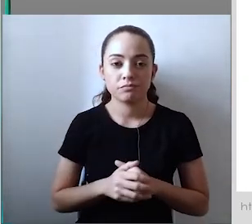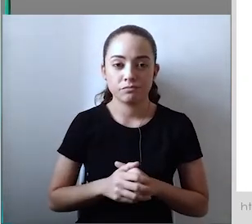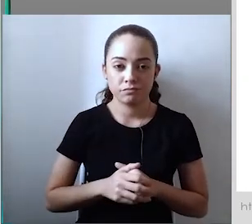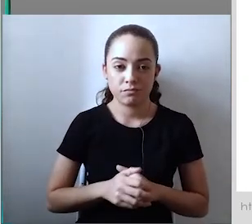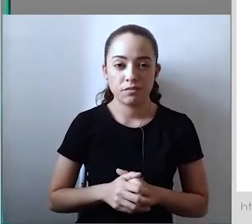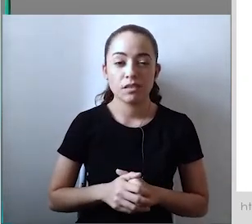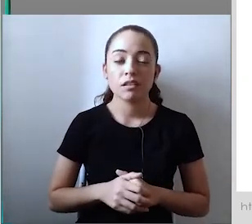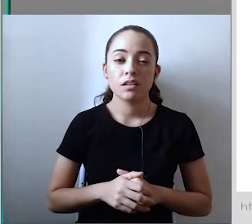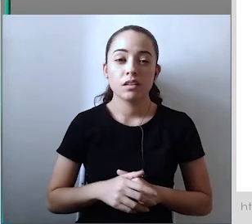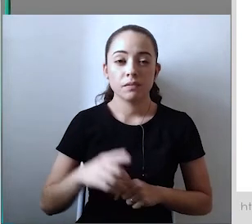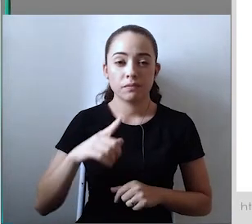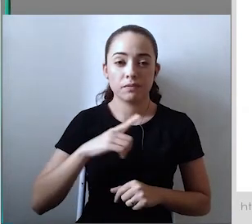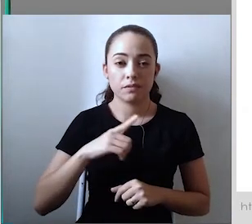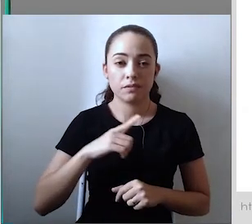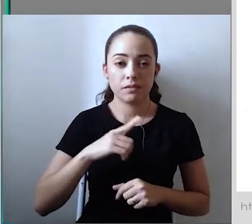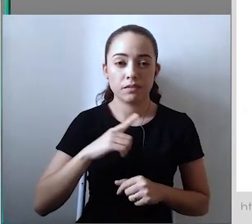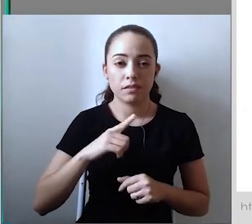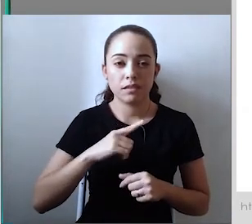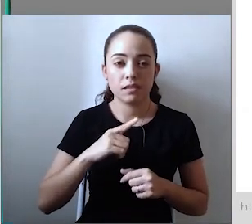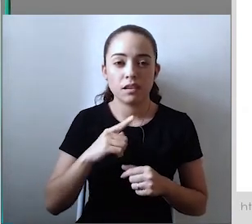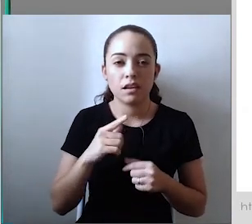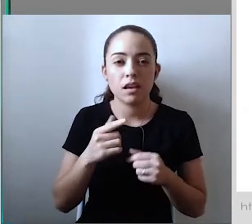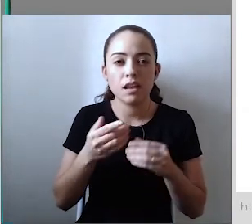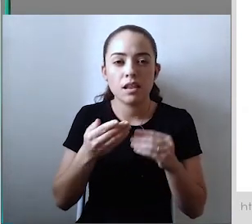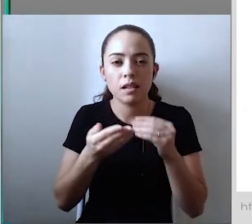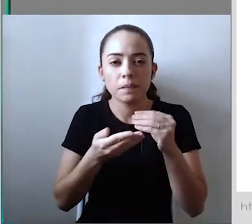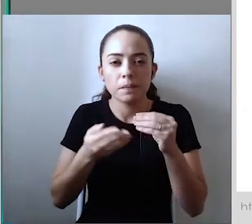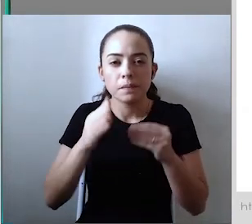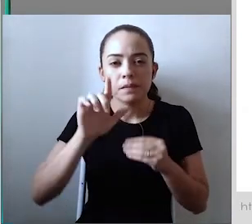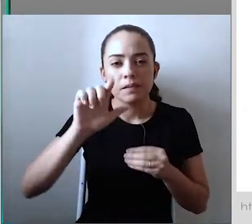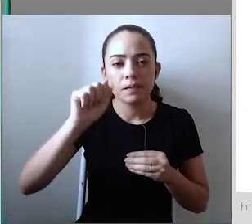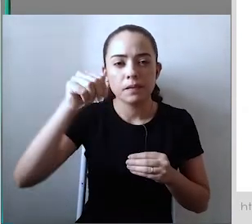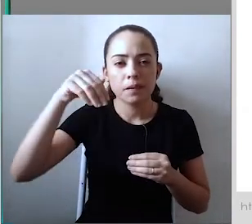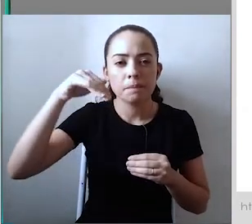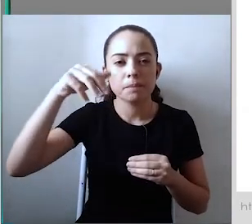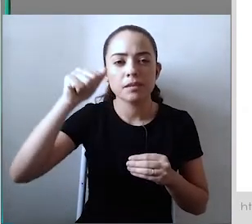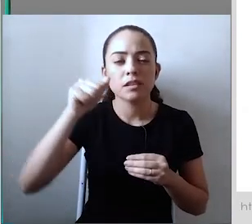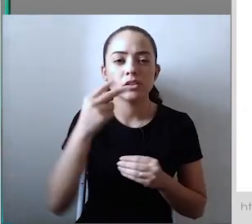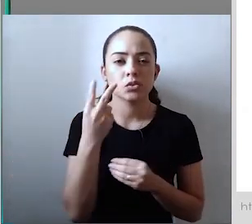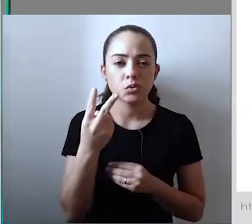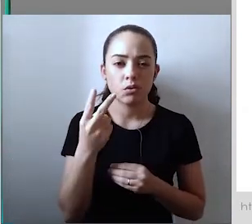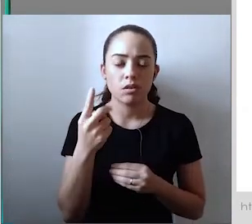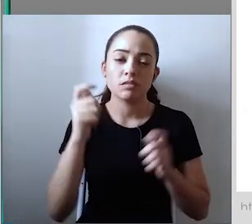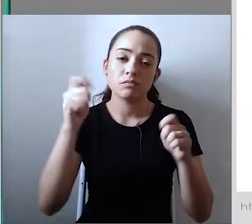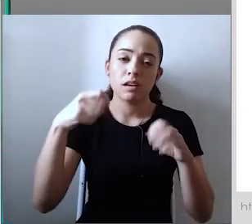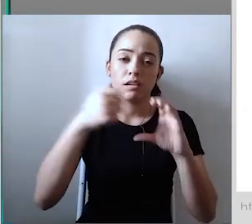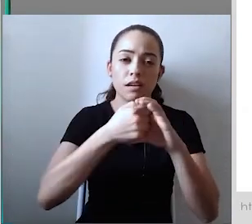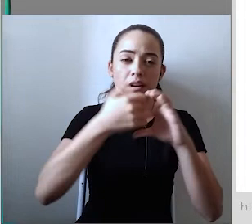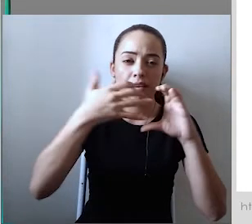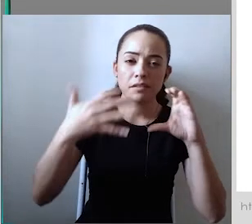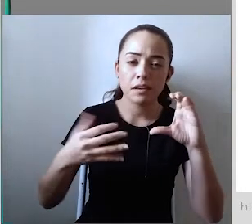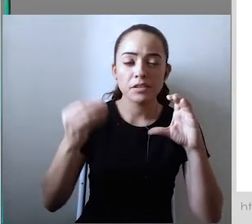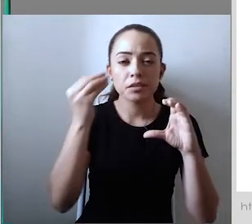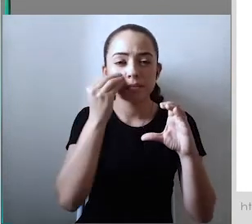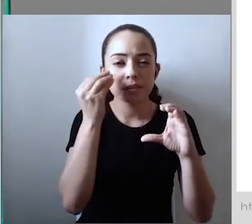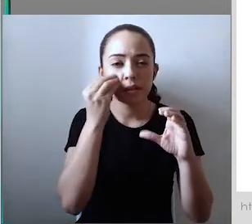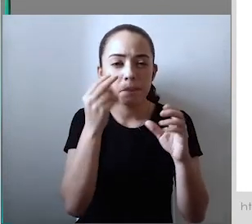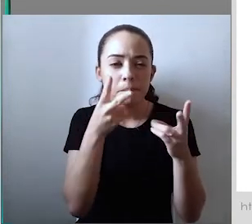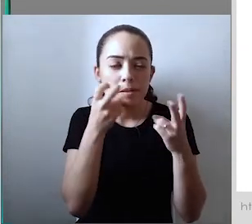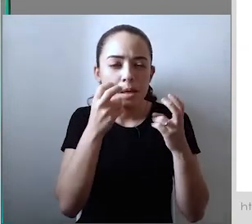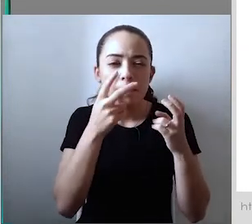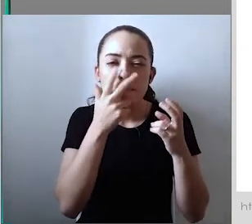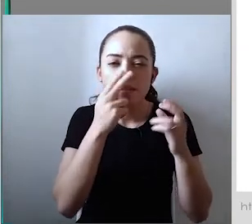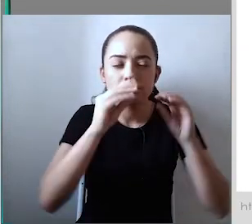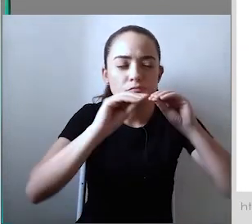lâmina lúcida e uma lâmina densa. Essas características estão ligadas a maior ou menor opacidade